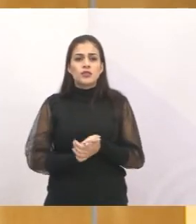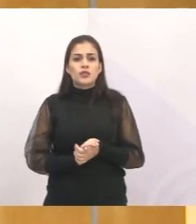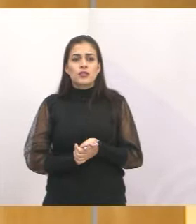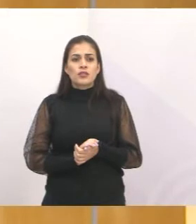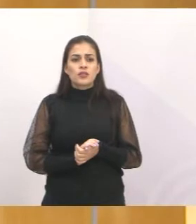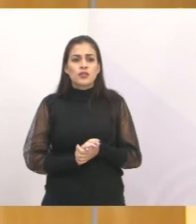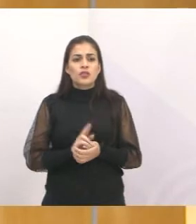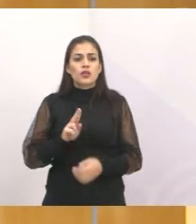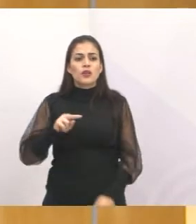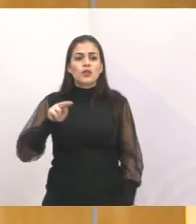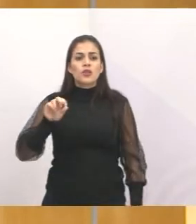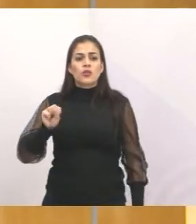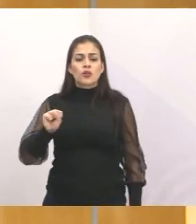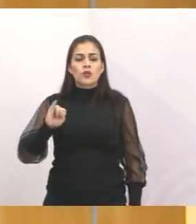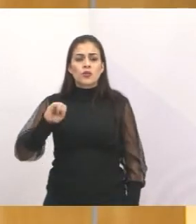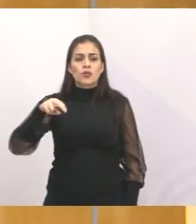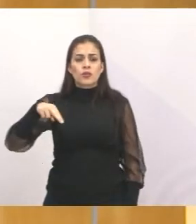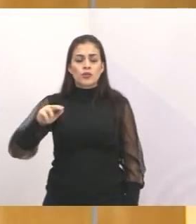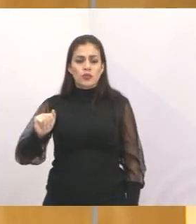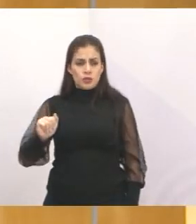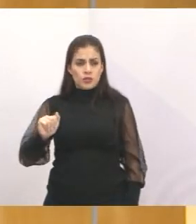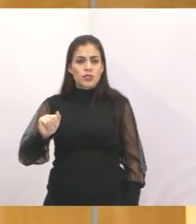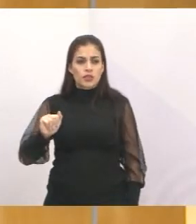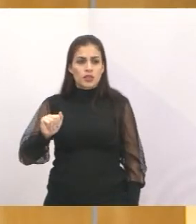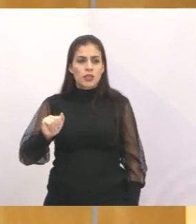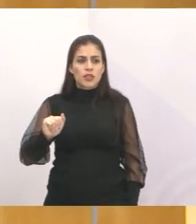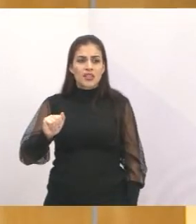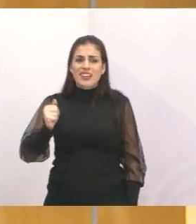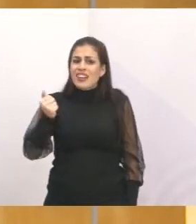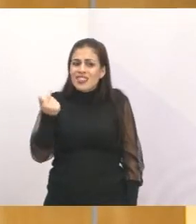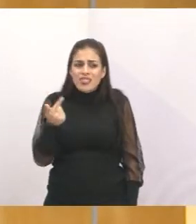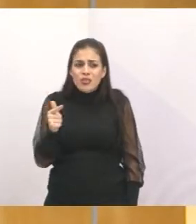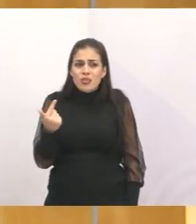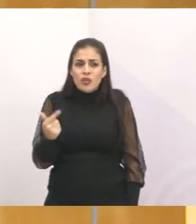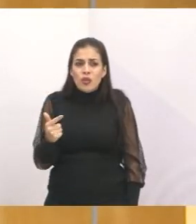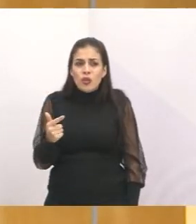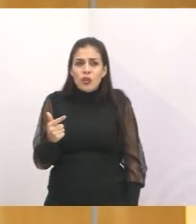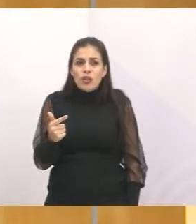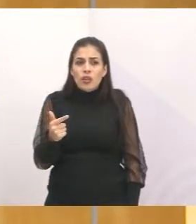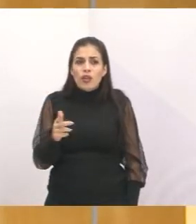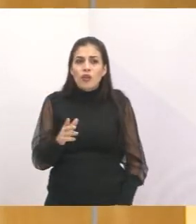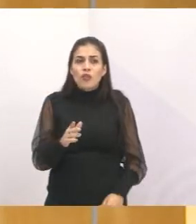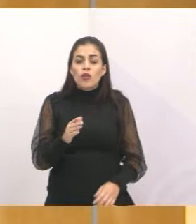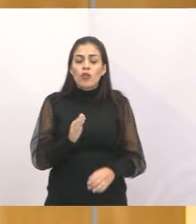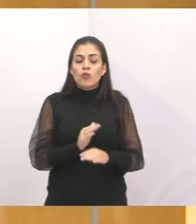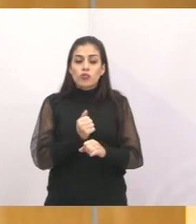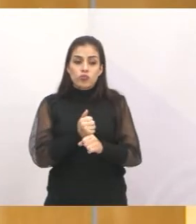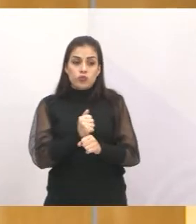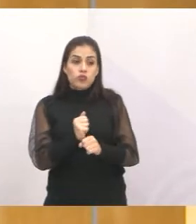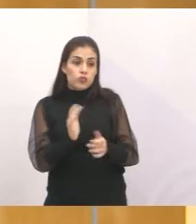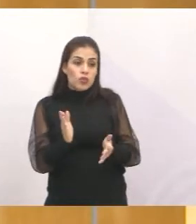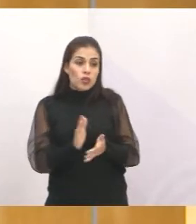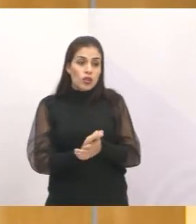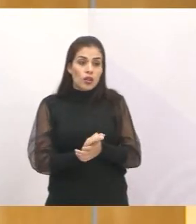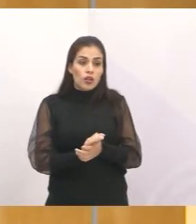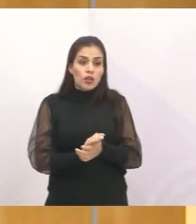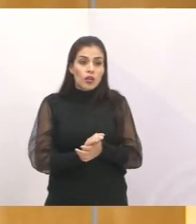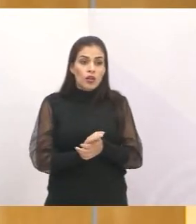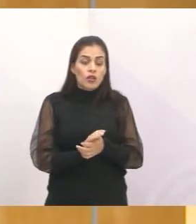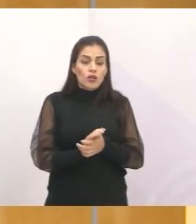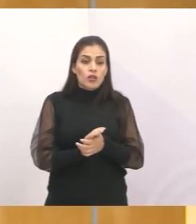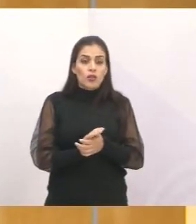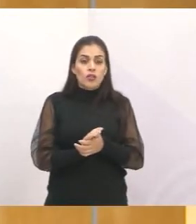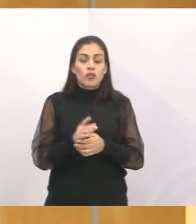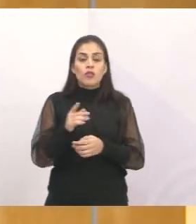está em funcionamento, e a gente precisa saber o motivo. Nós falamos